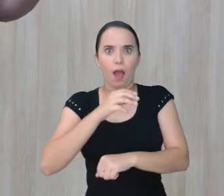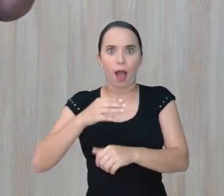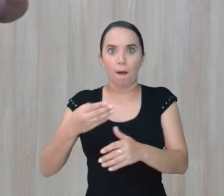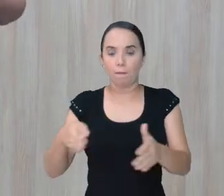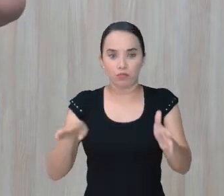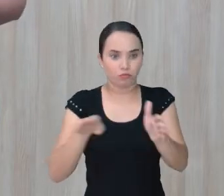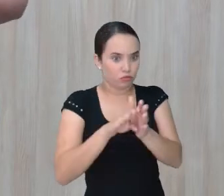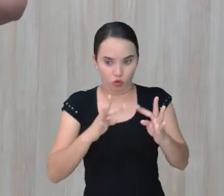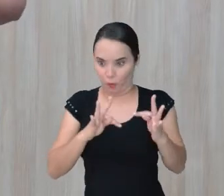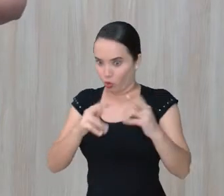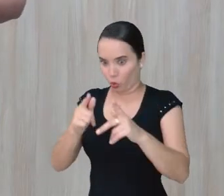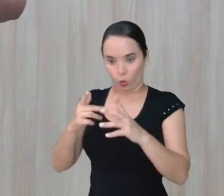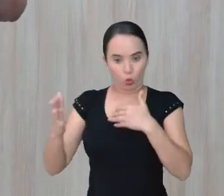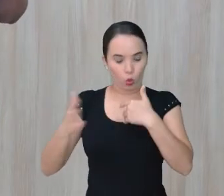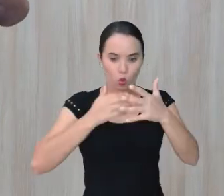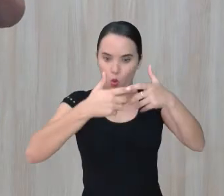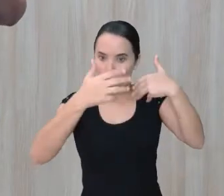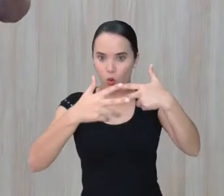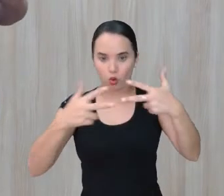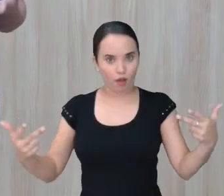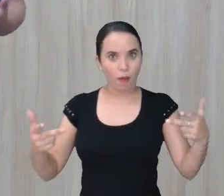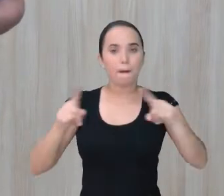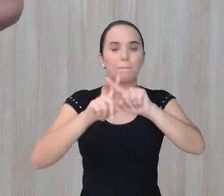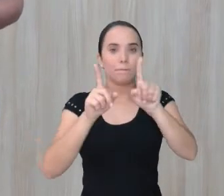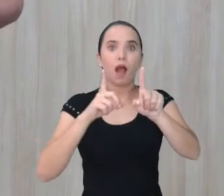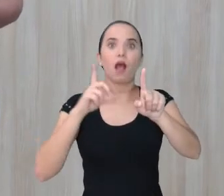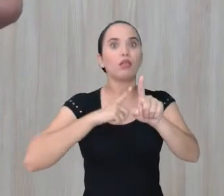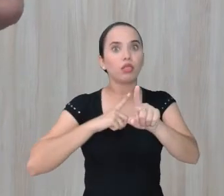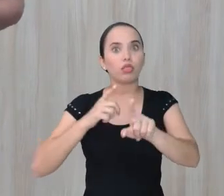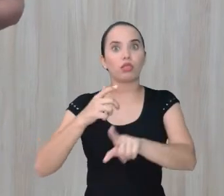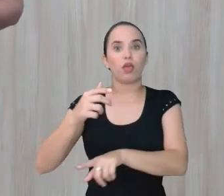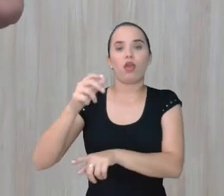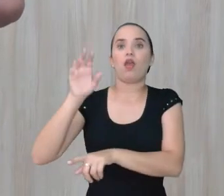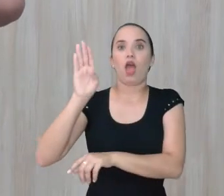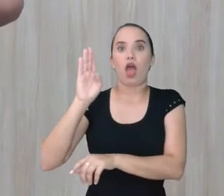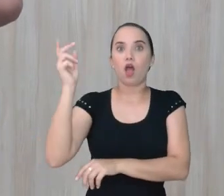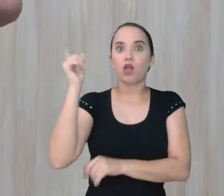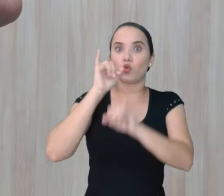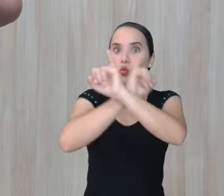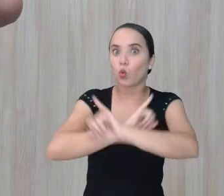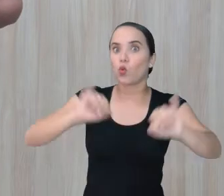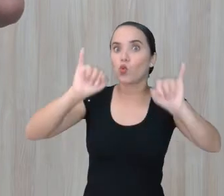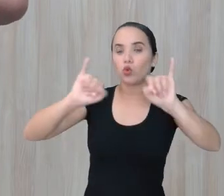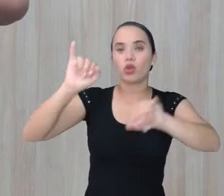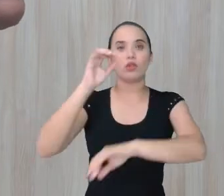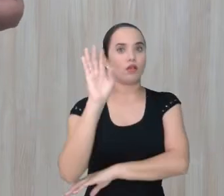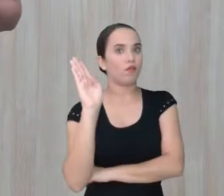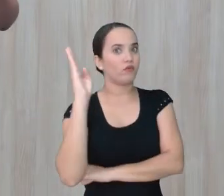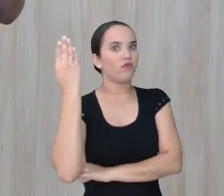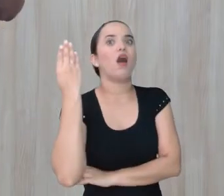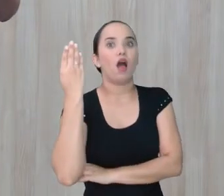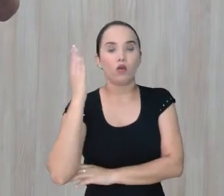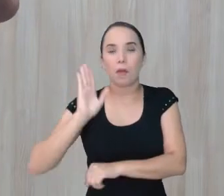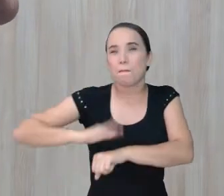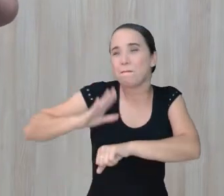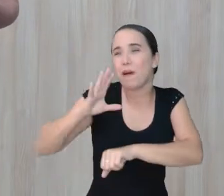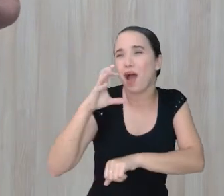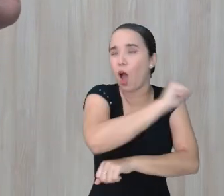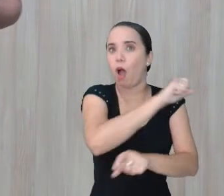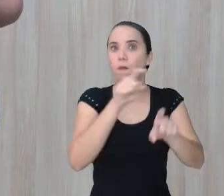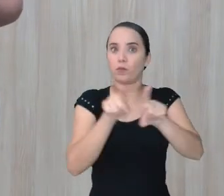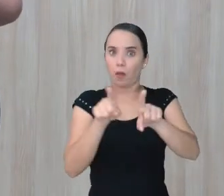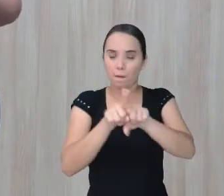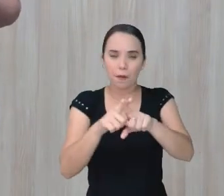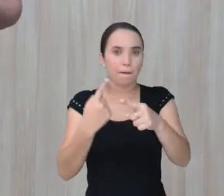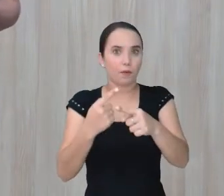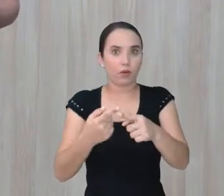todo mundo, que as notícias falsas começaram a se espalhar com mais rapidez. Porque ao mesmo tempo que eu recebo a